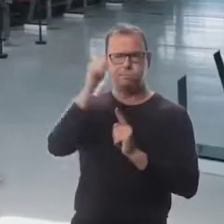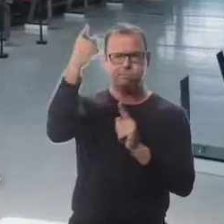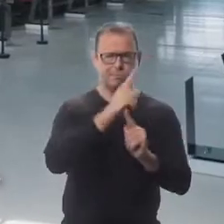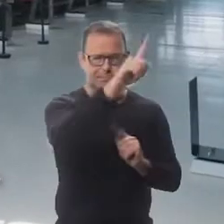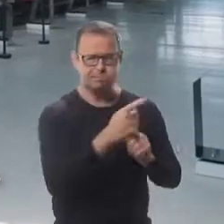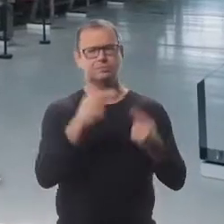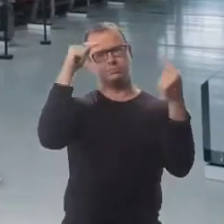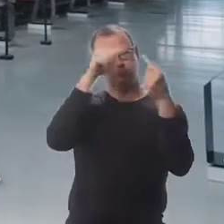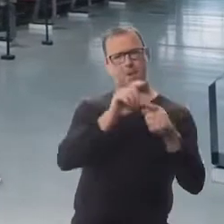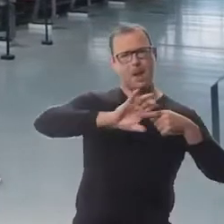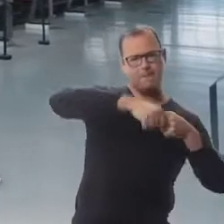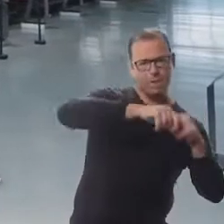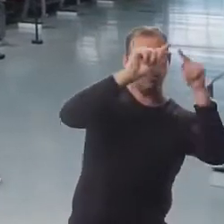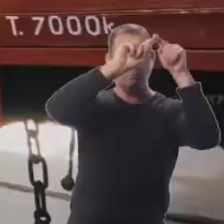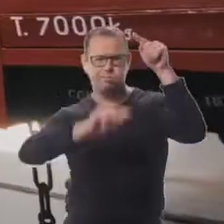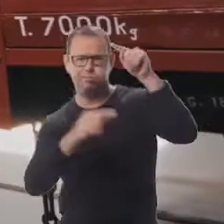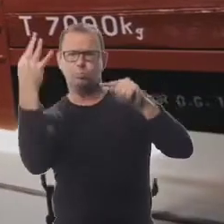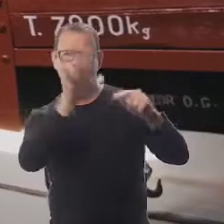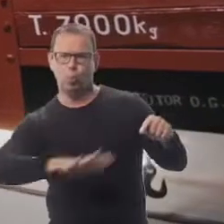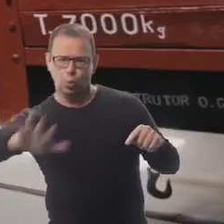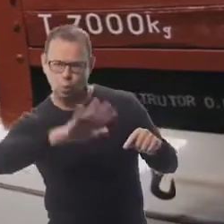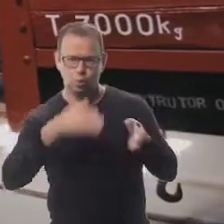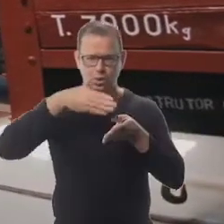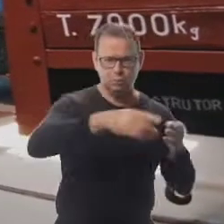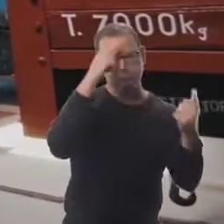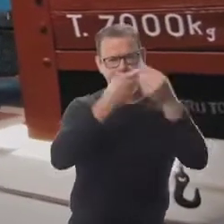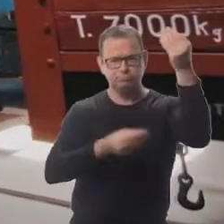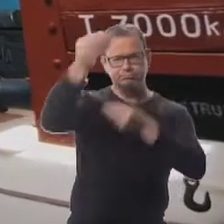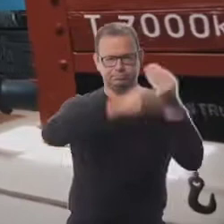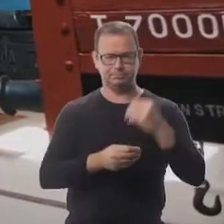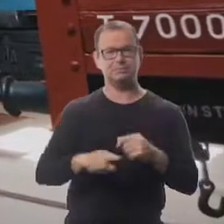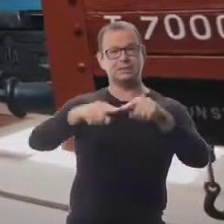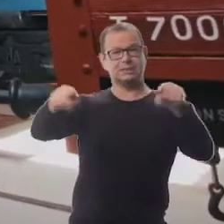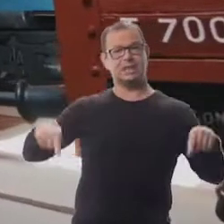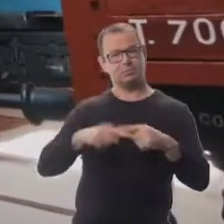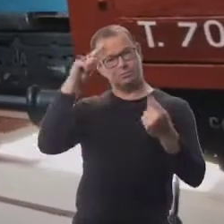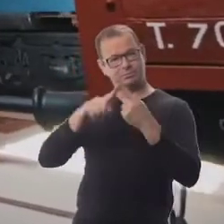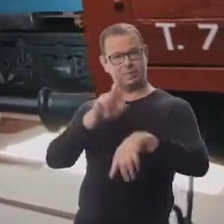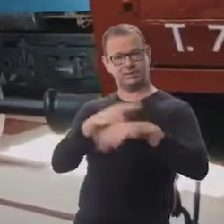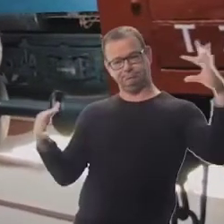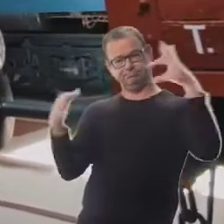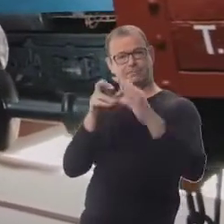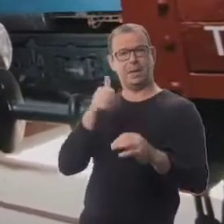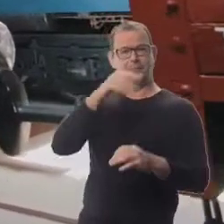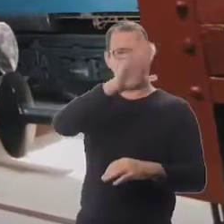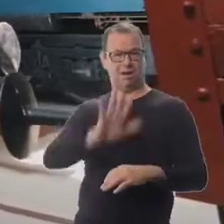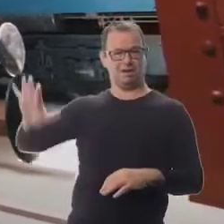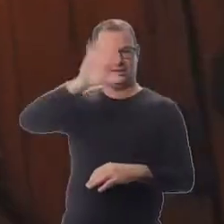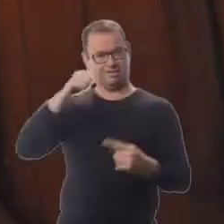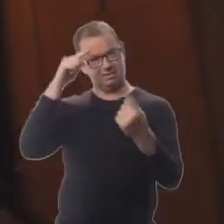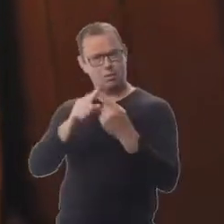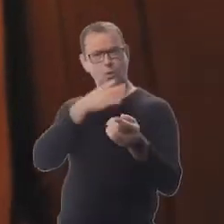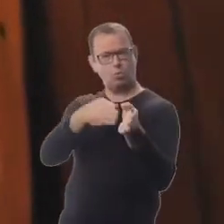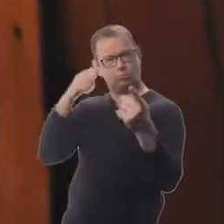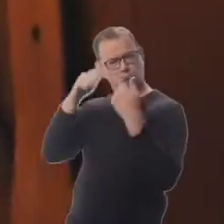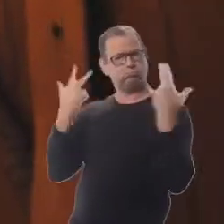onde terminaram os seus empréstimos. O Salão de Direção da Beira Alta é uma carruagem de luxo adquirida pela Companhia dos Caminhos de Ferro